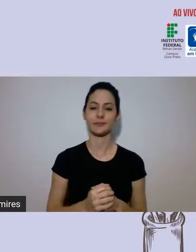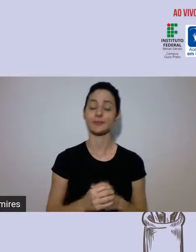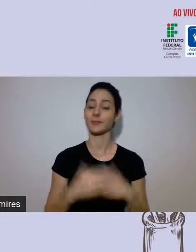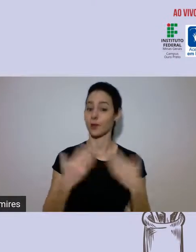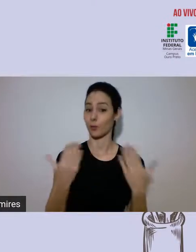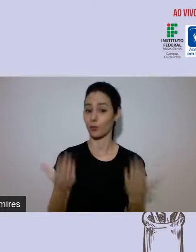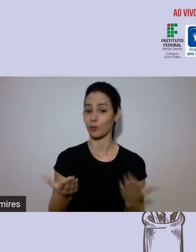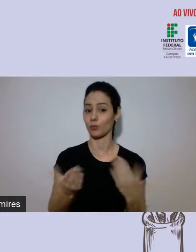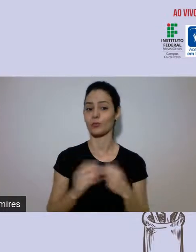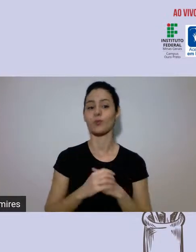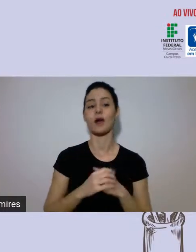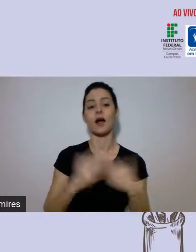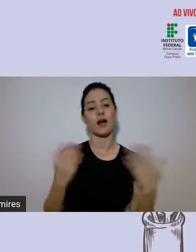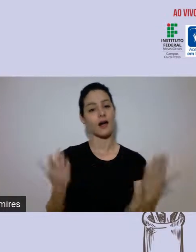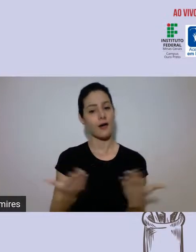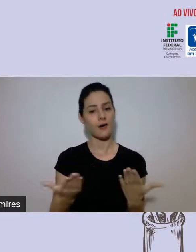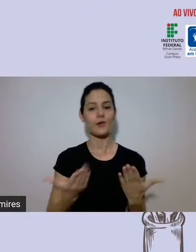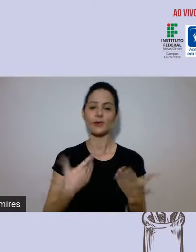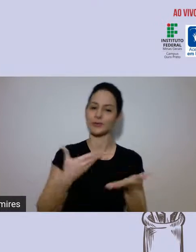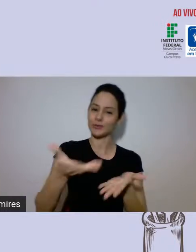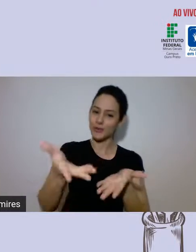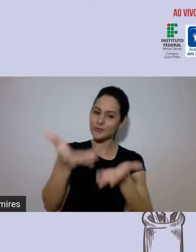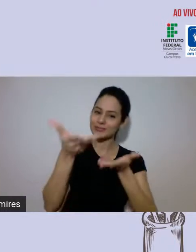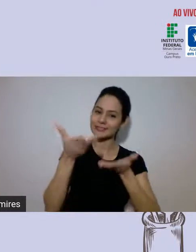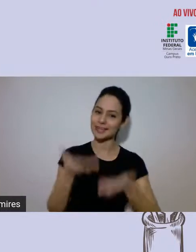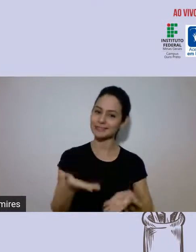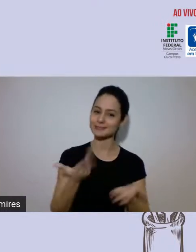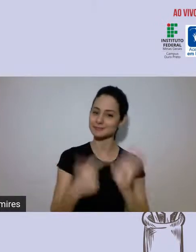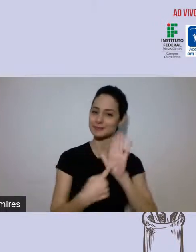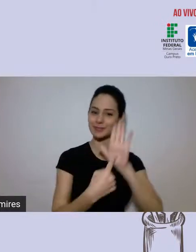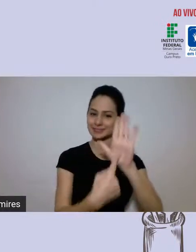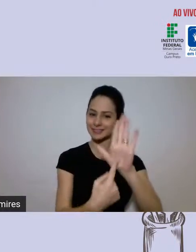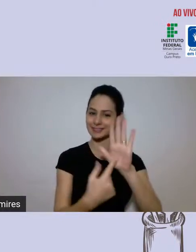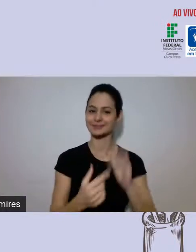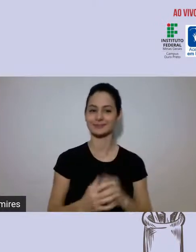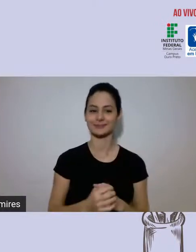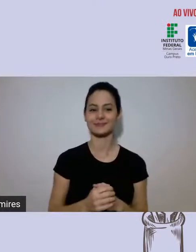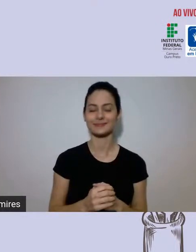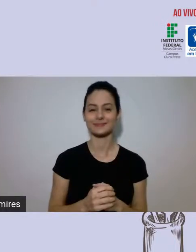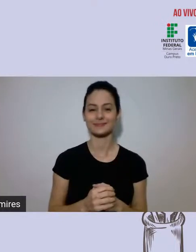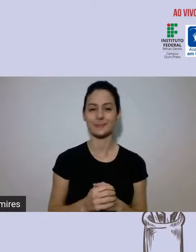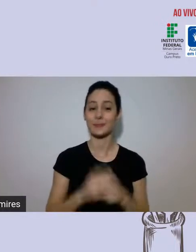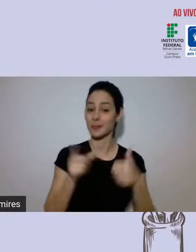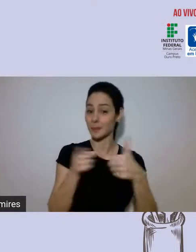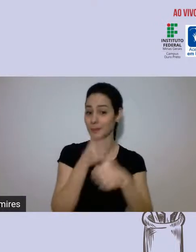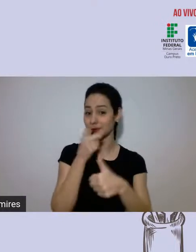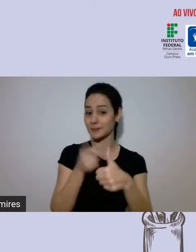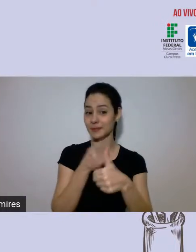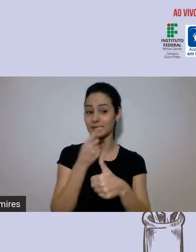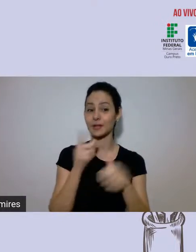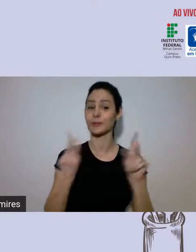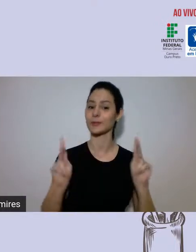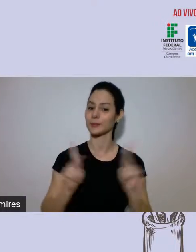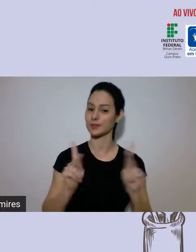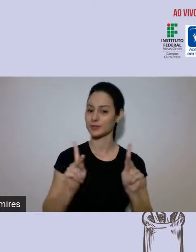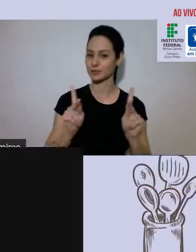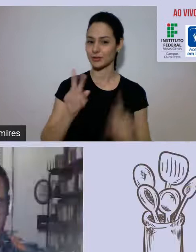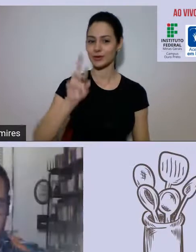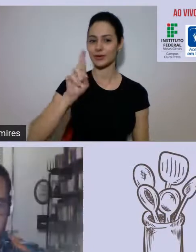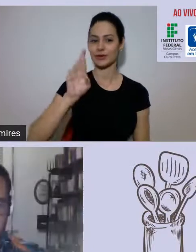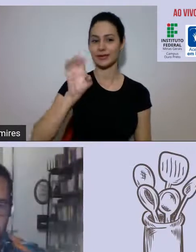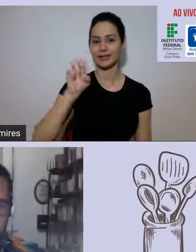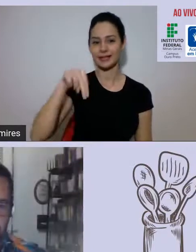Então, podemos chamar os nossos convidados. O primeiro, o professor René.